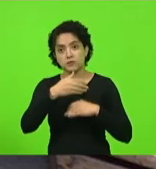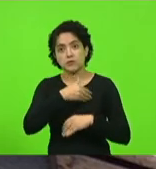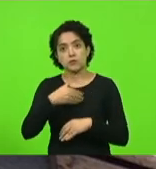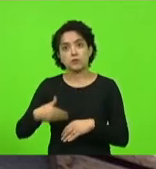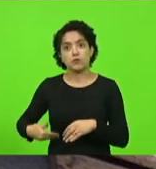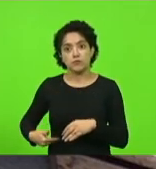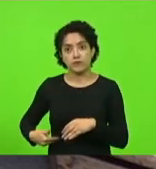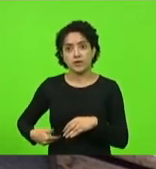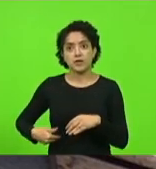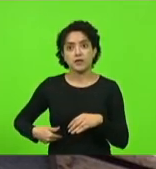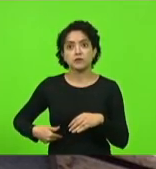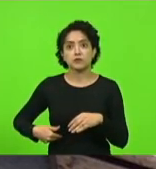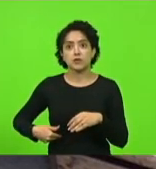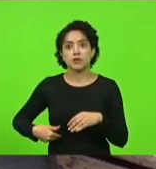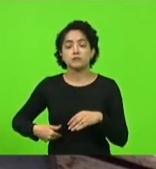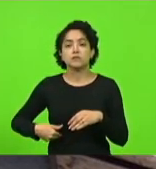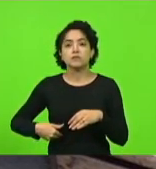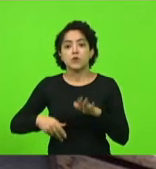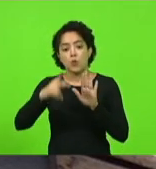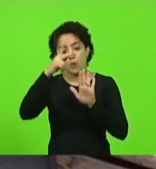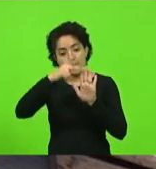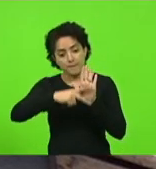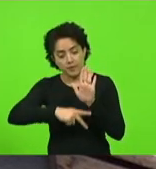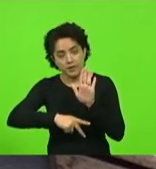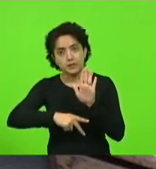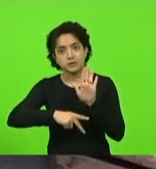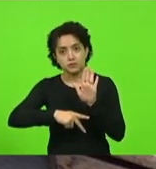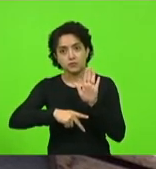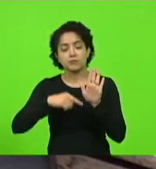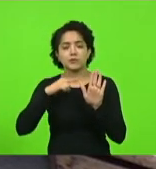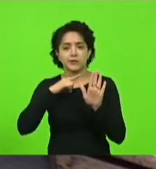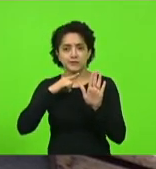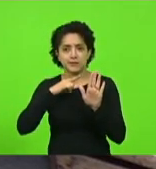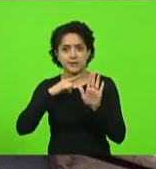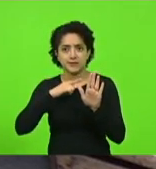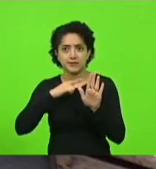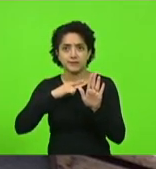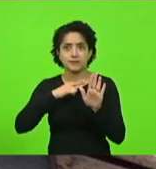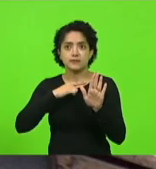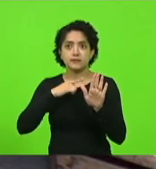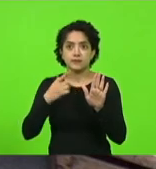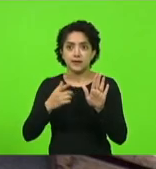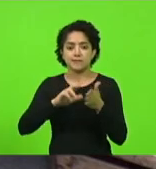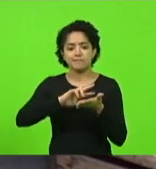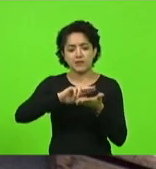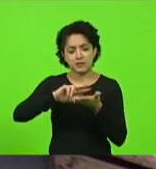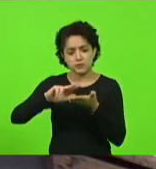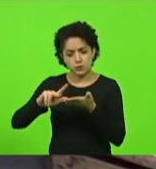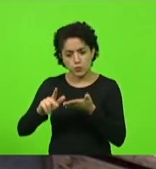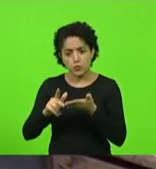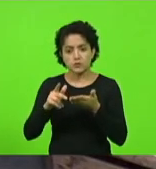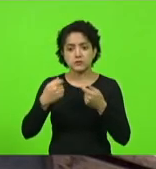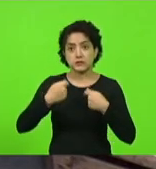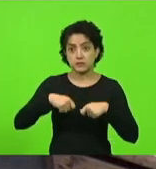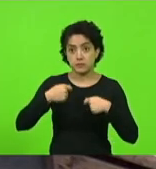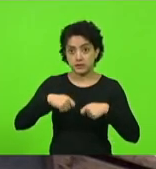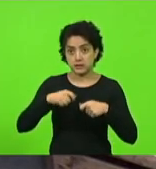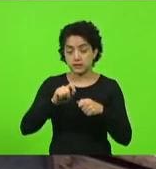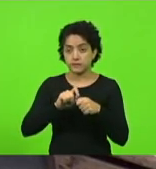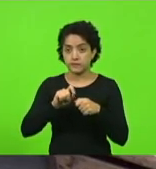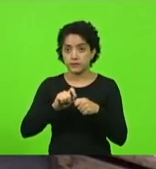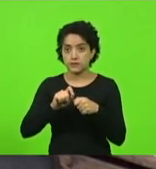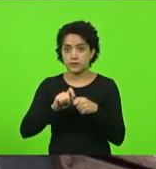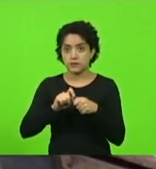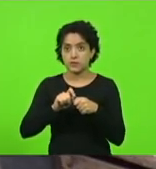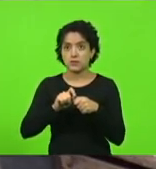dias o plano de carreira de praças, porque tem ainda mais algumas justiças a serem feitas ali, principalmente com o